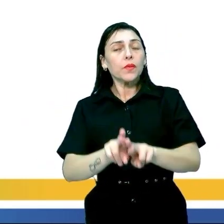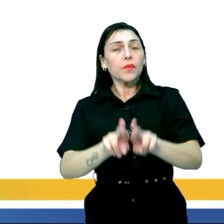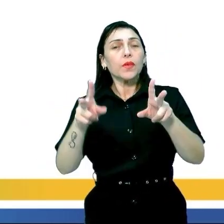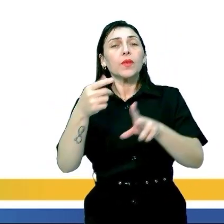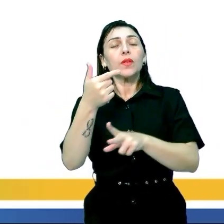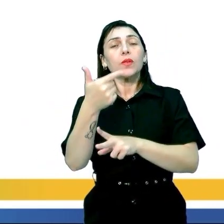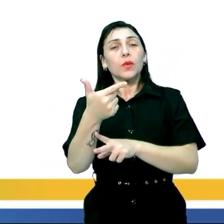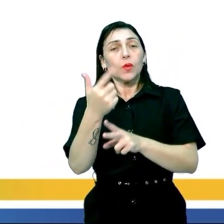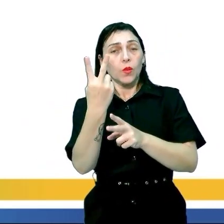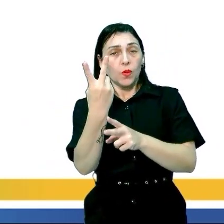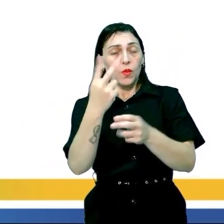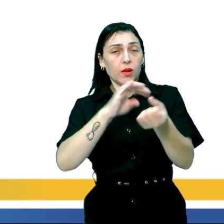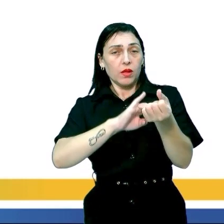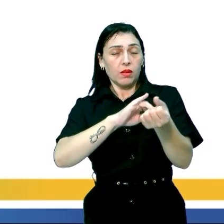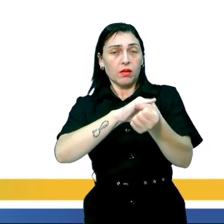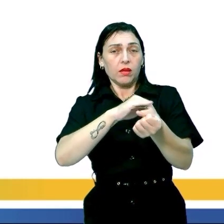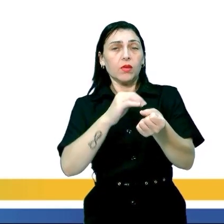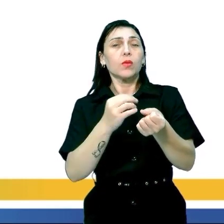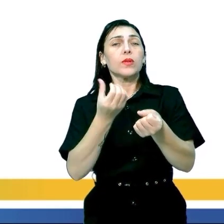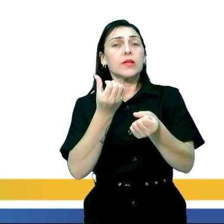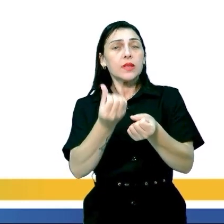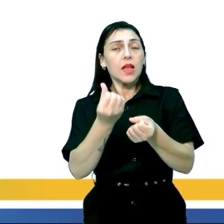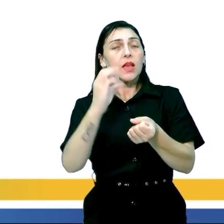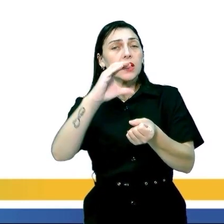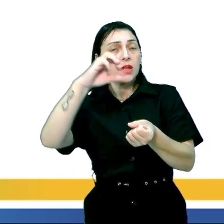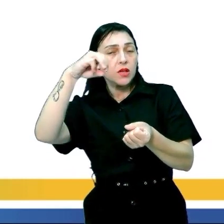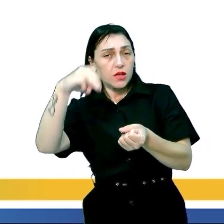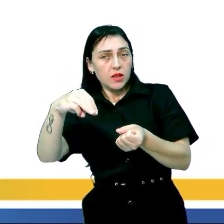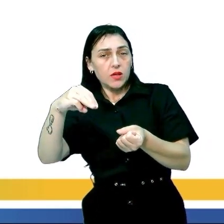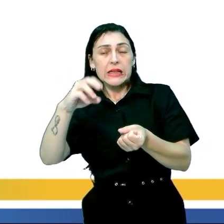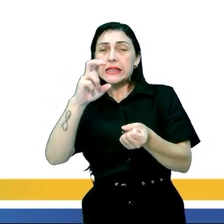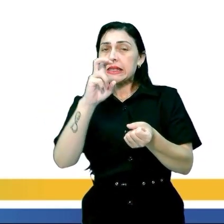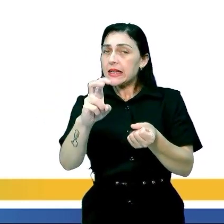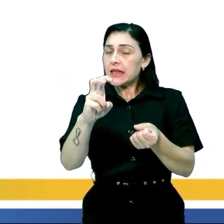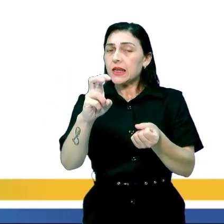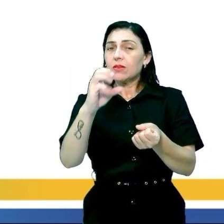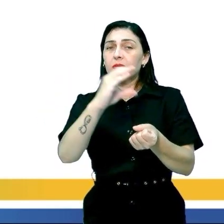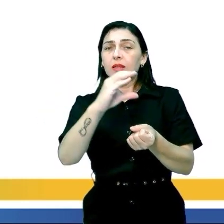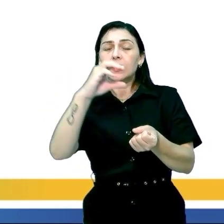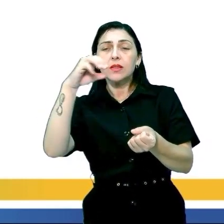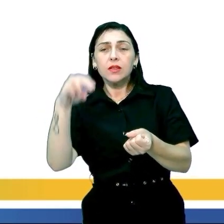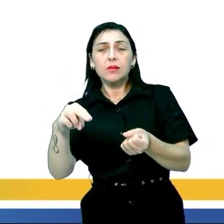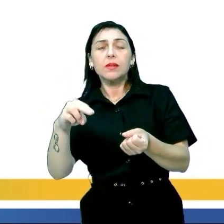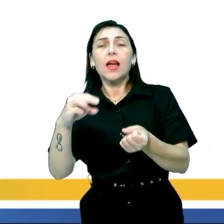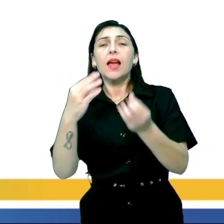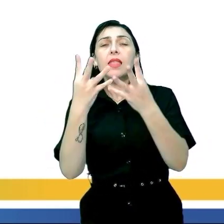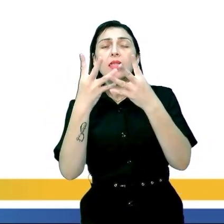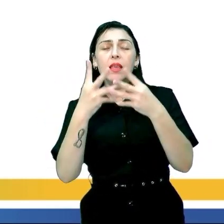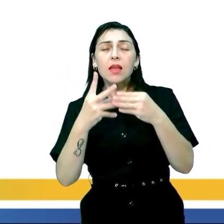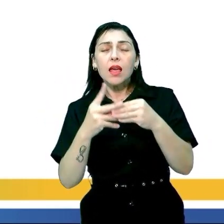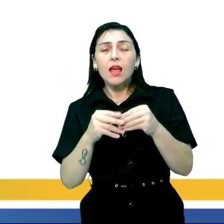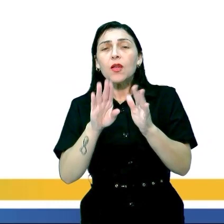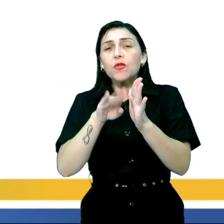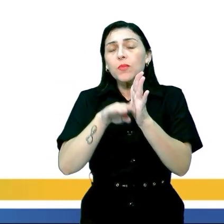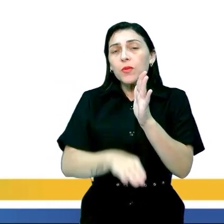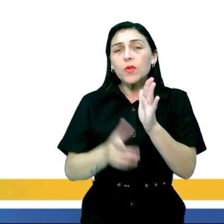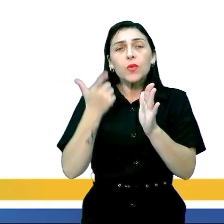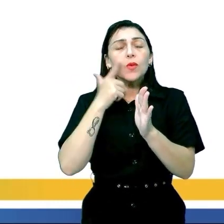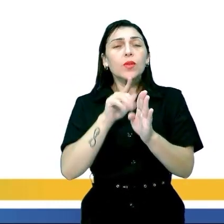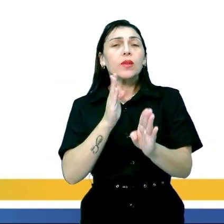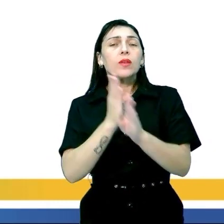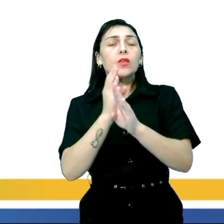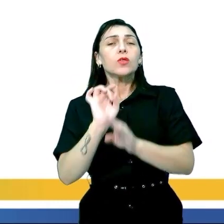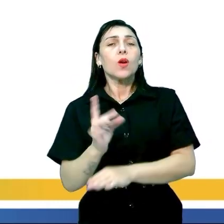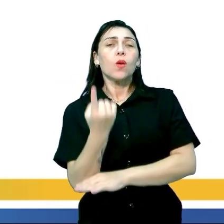diferenciar 2 toques a partir dos 6 centímetros. A partir dos 5, né, a sensibilidade dele cai. Ele consegue identificar